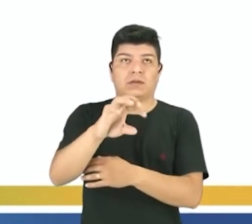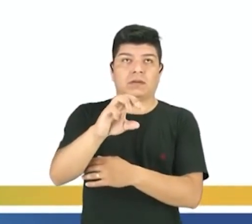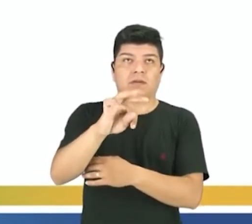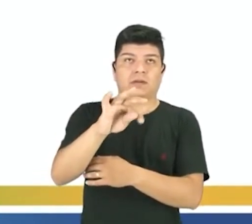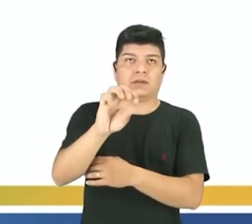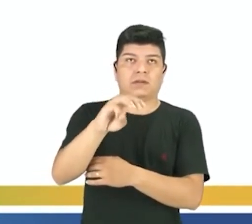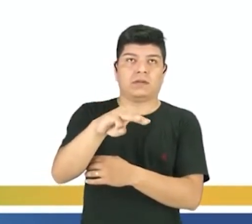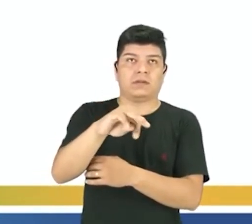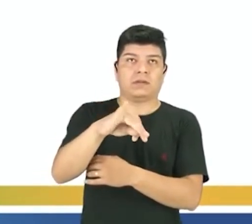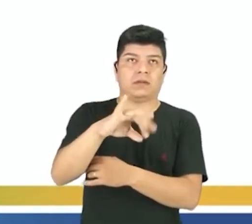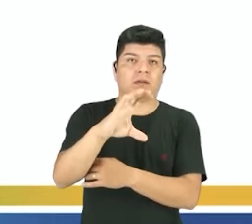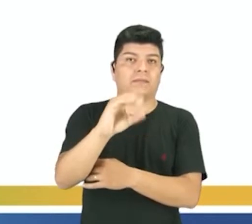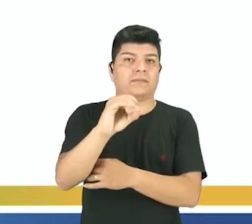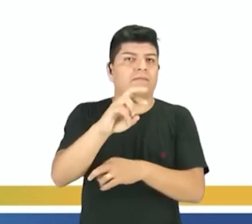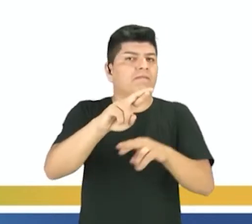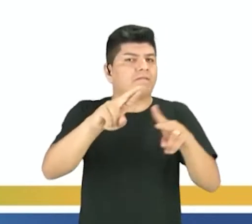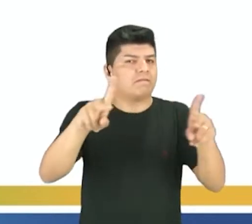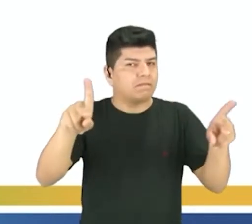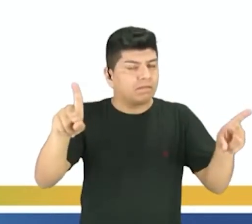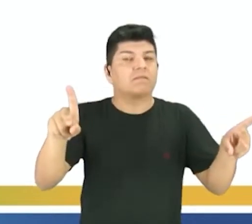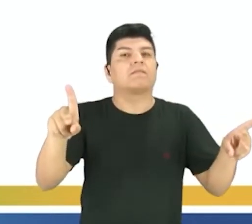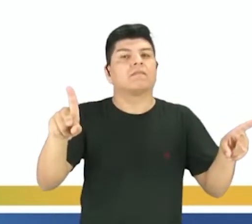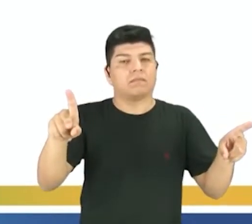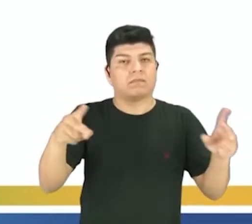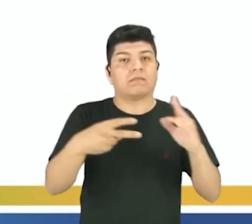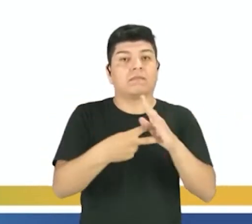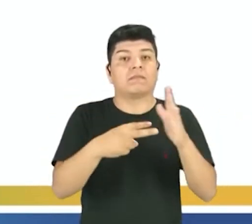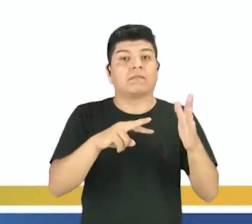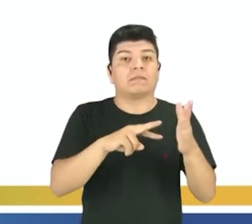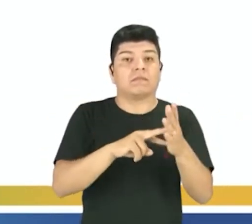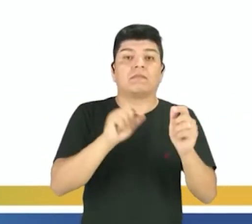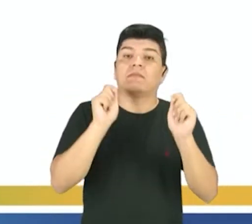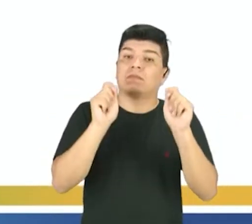são indiferenciados, né? Ou seja, eles podem